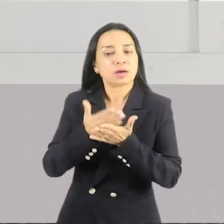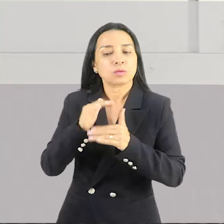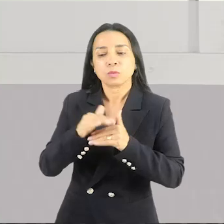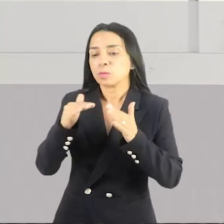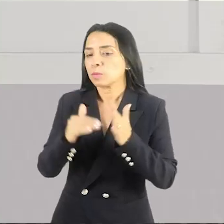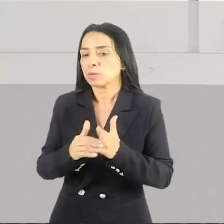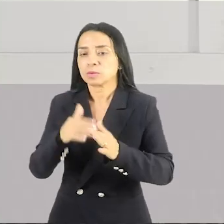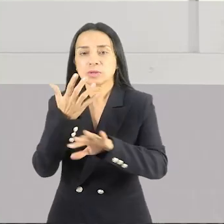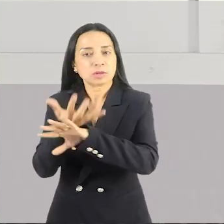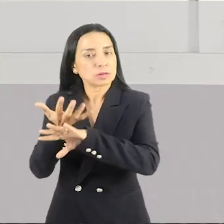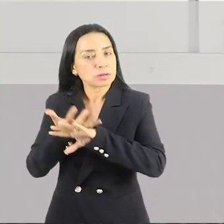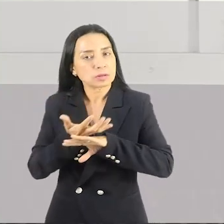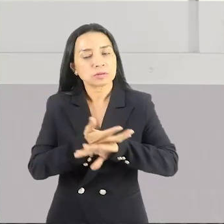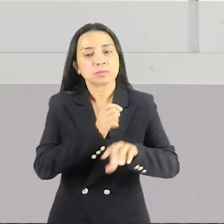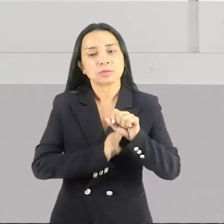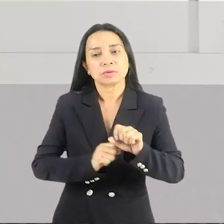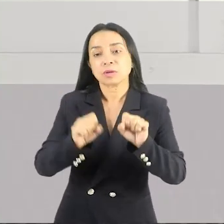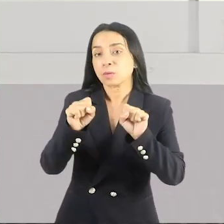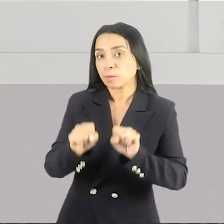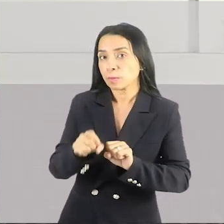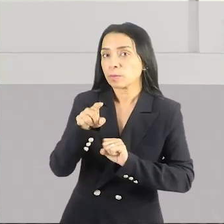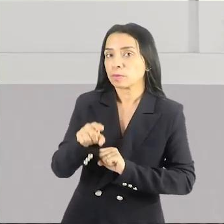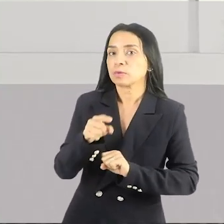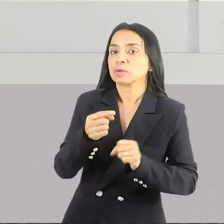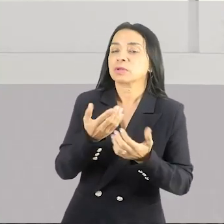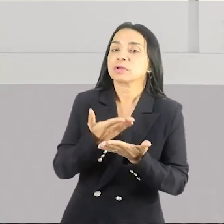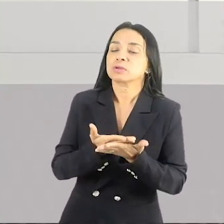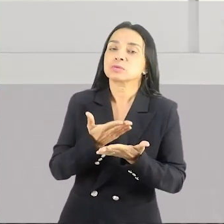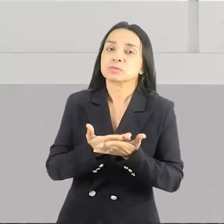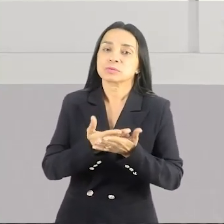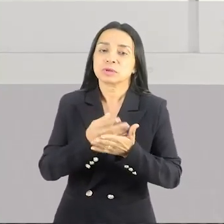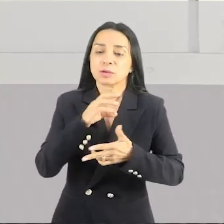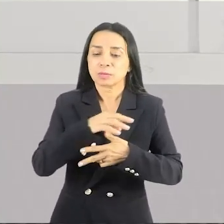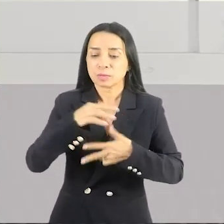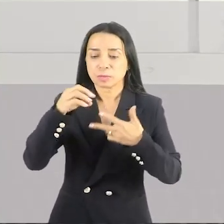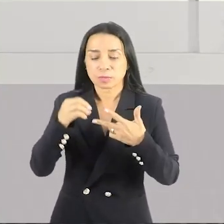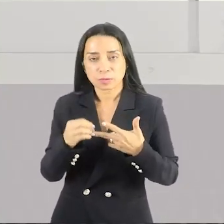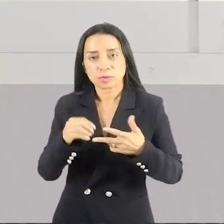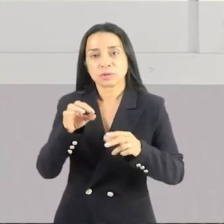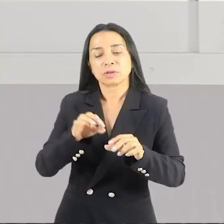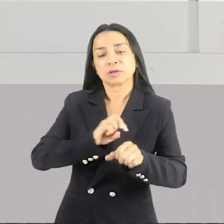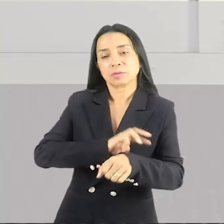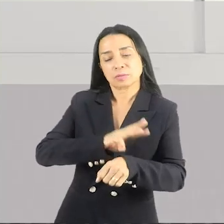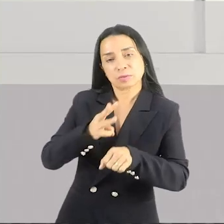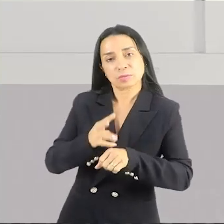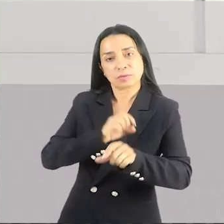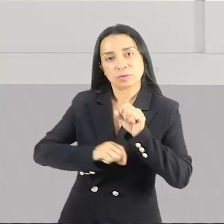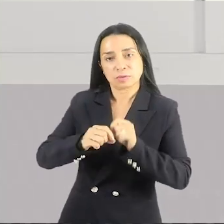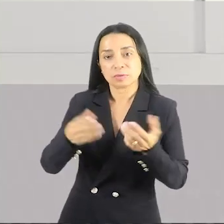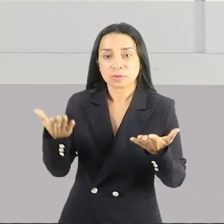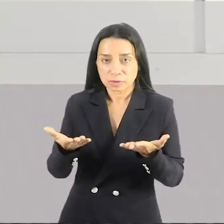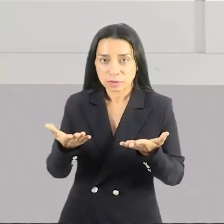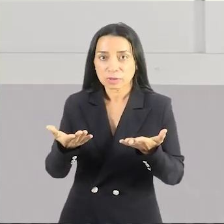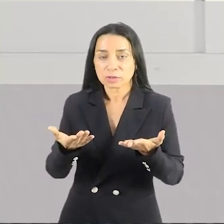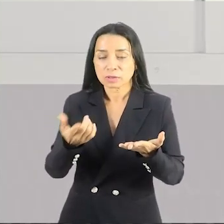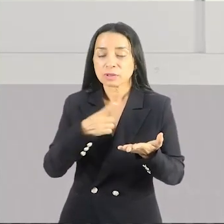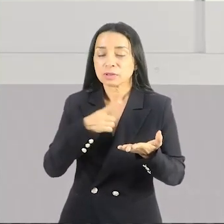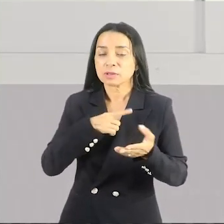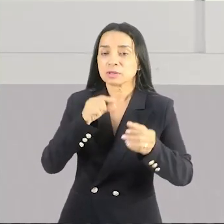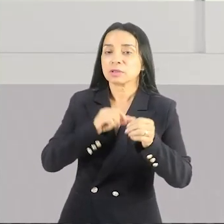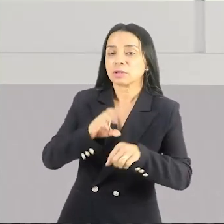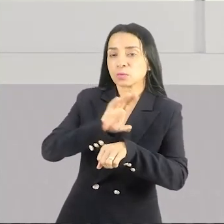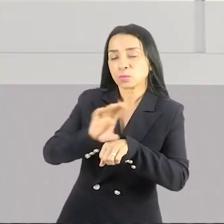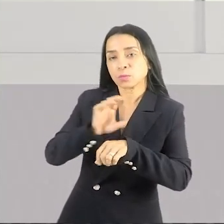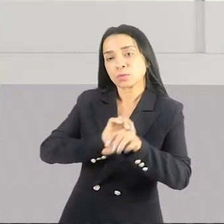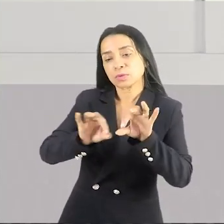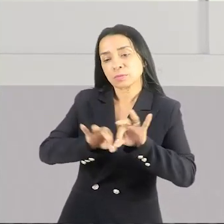possa estudar tanto para o Enem como da OEMA, inclusive, né? Nosso cursinho preparatório para o EMA Enem, que vai estar disponibilizado